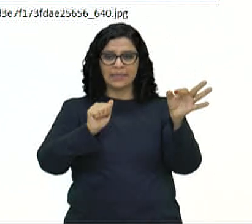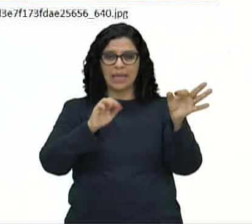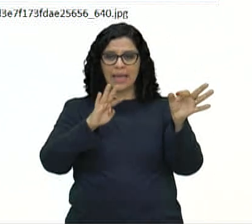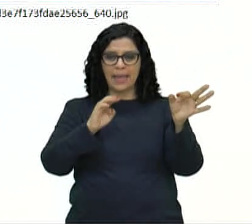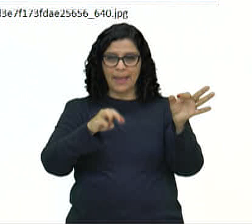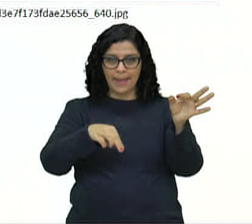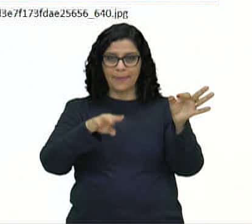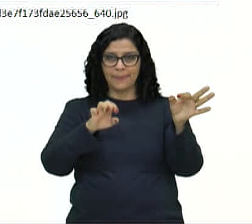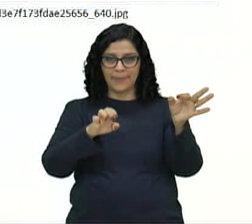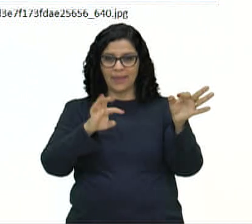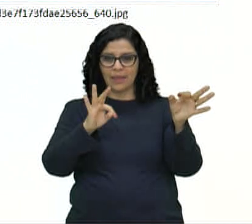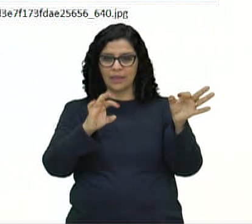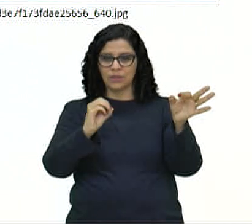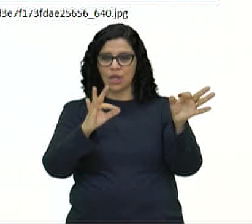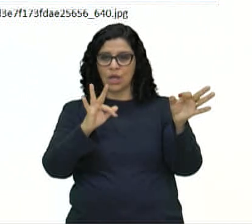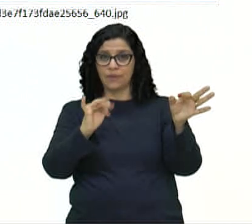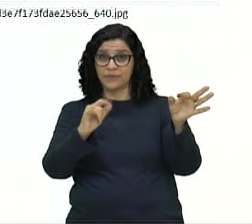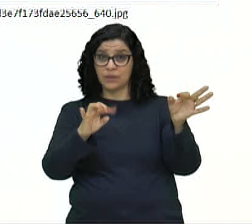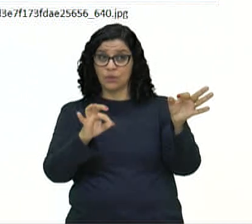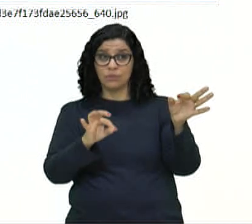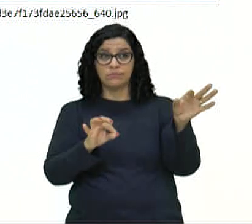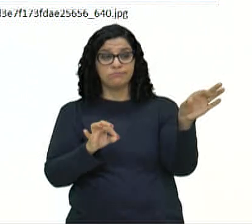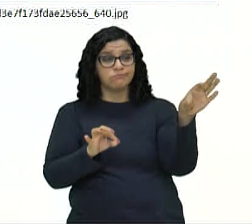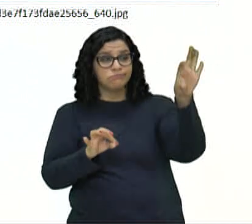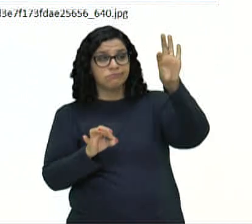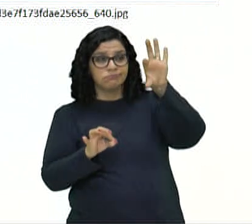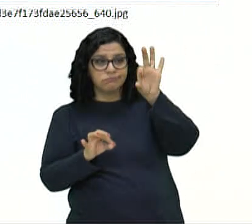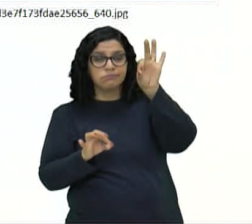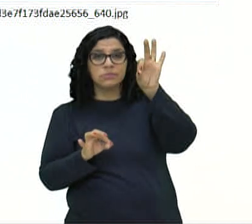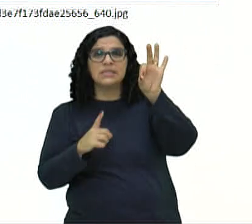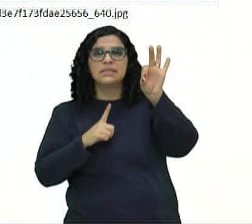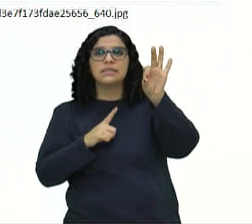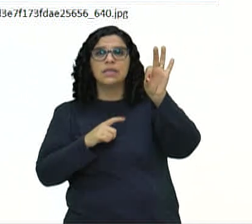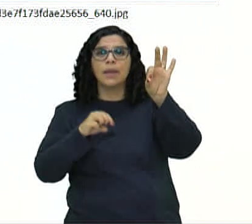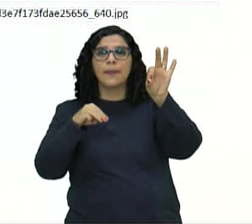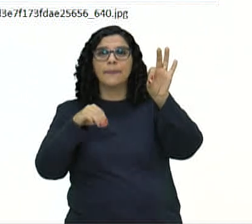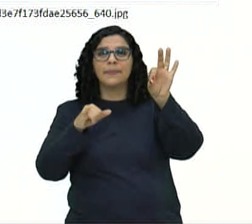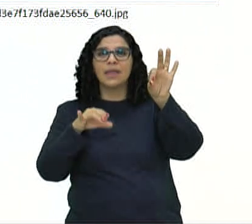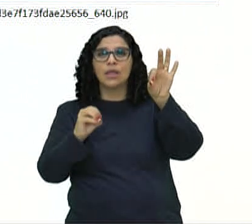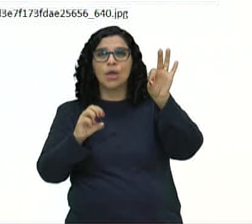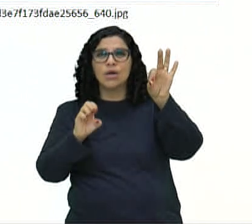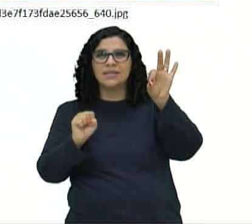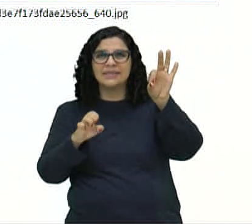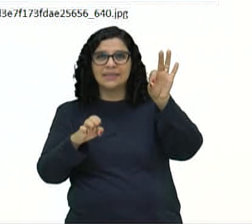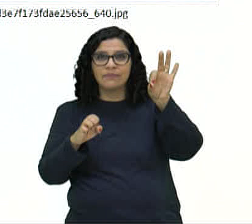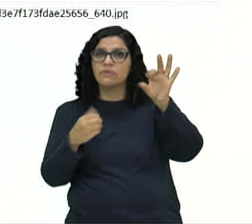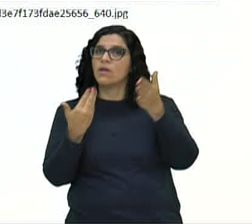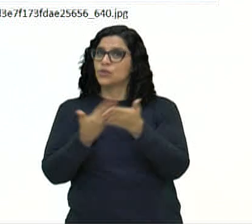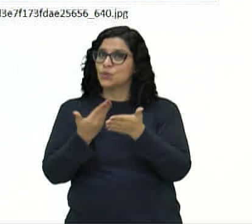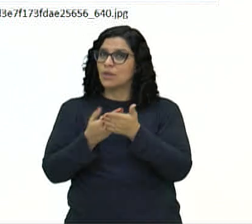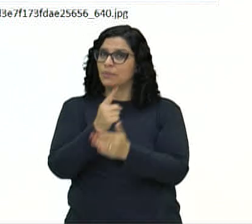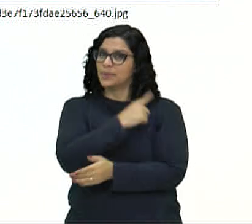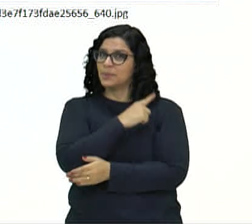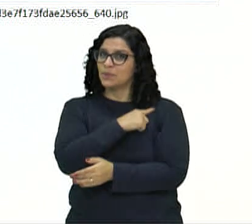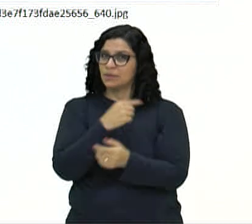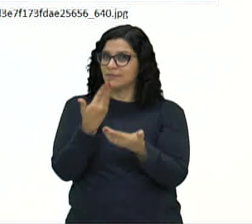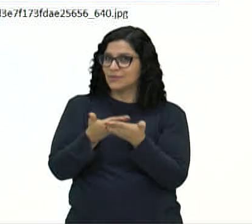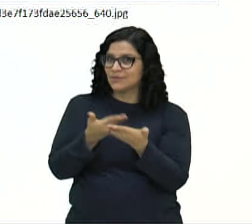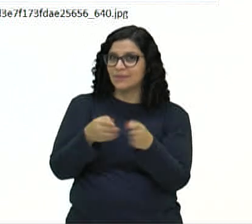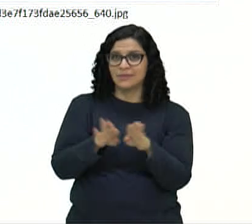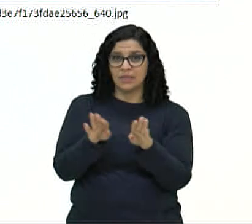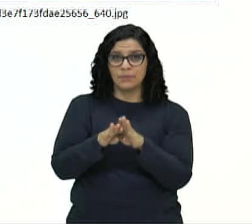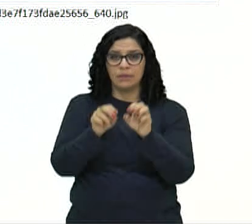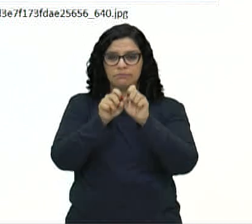o esporófito em cima. Na ponta do esporófito ocorre meiose, revise lá do seu primeiro ano,